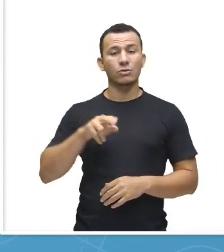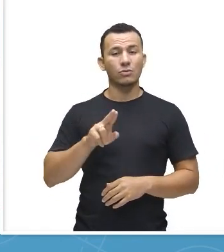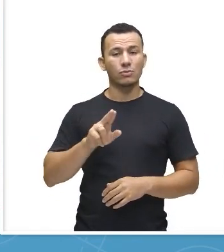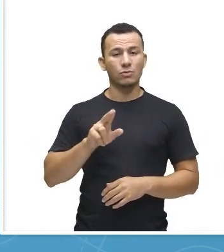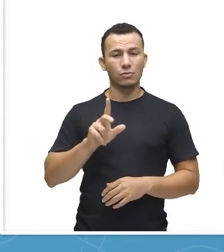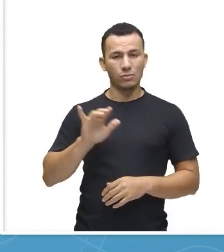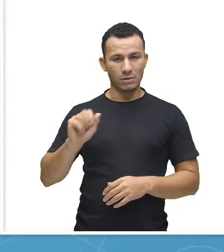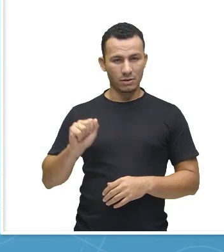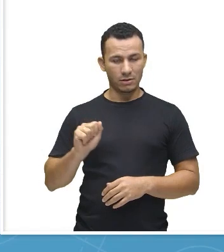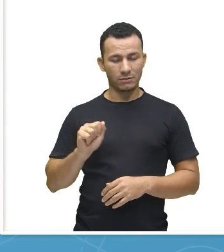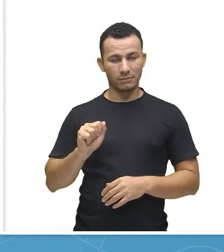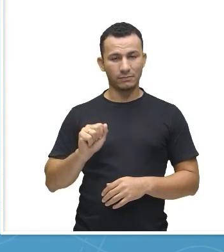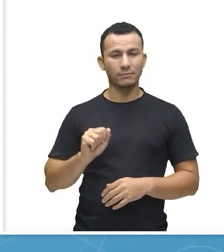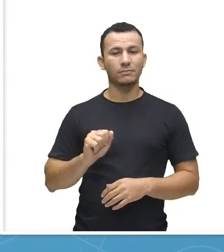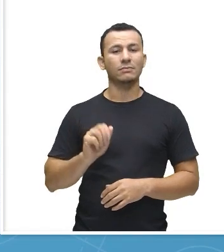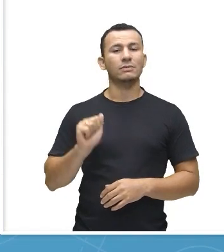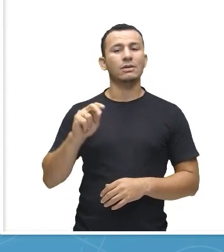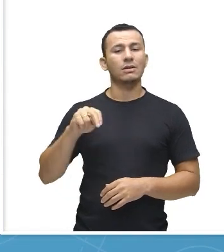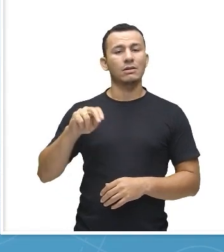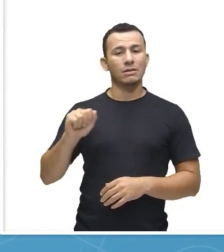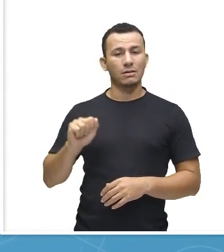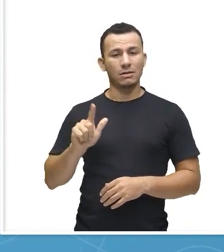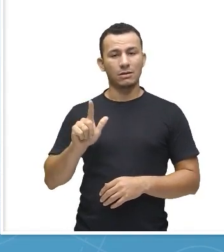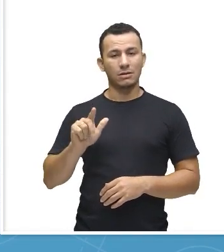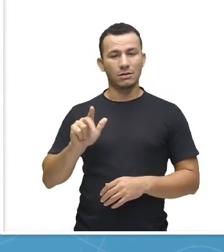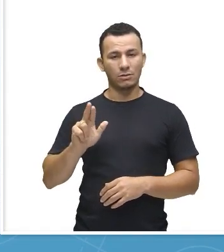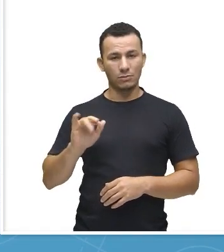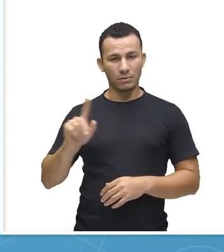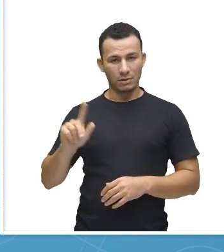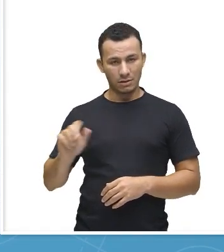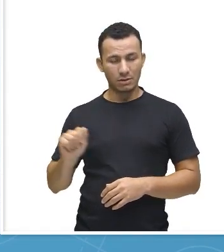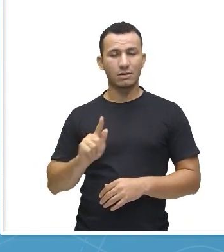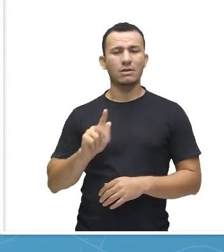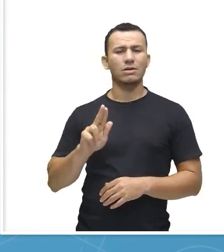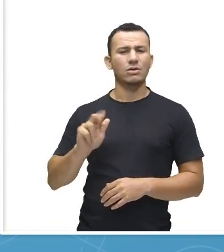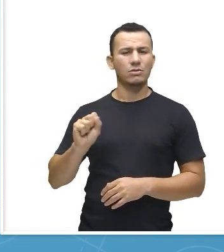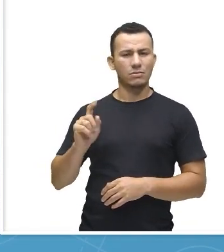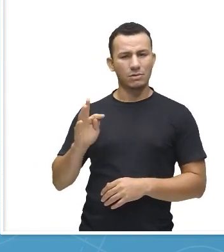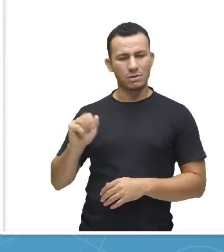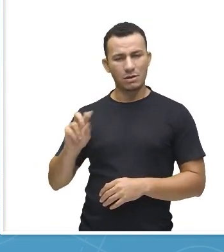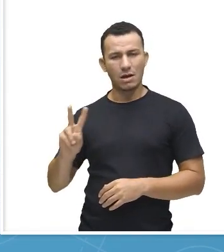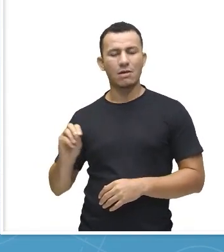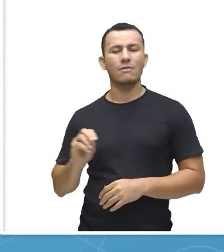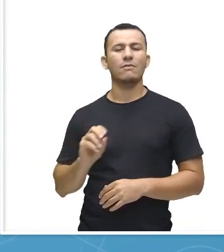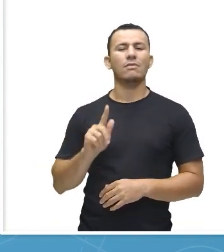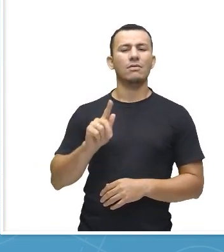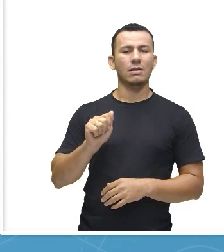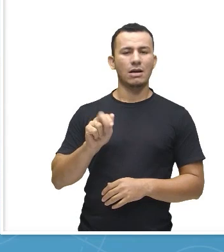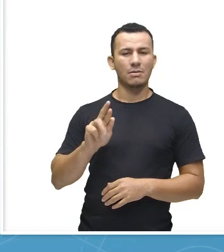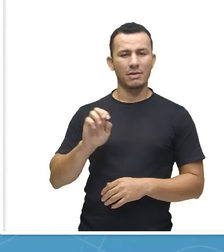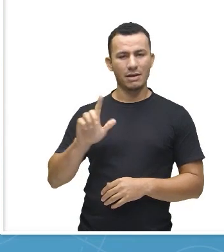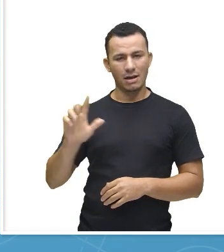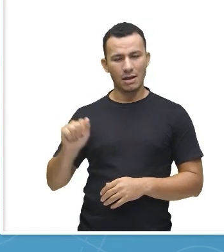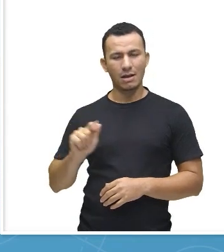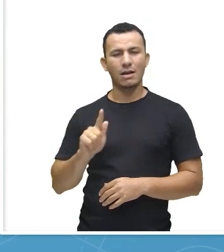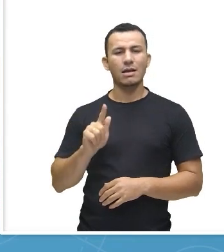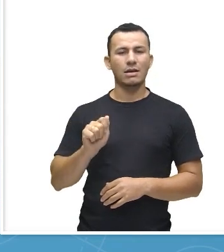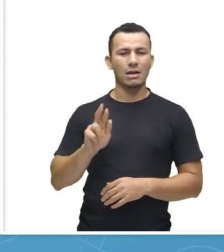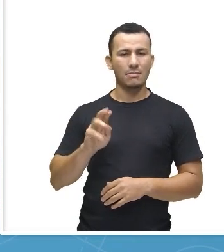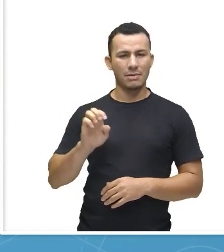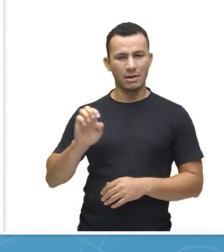né? A Ana Luísa, o Gustavo, a Gabriela, o Gabriel,